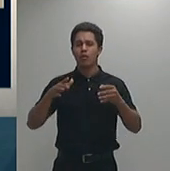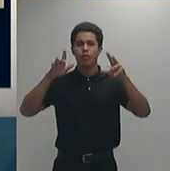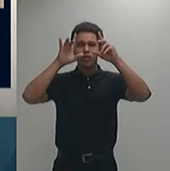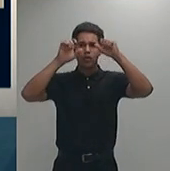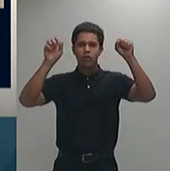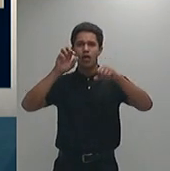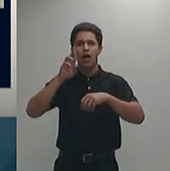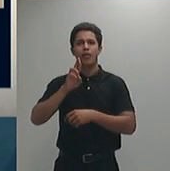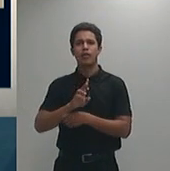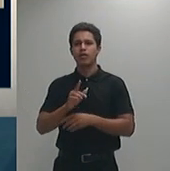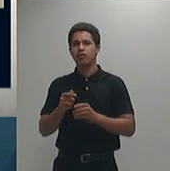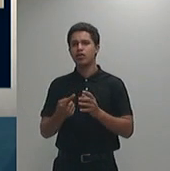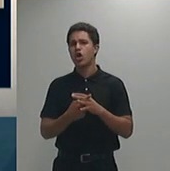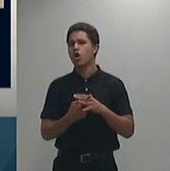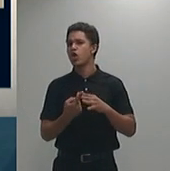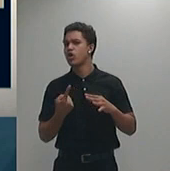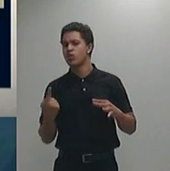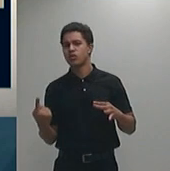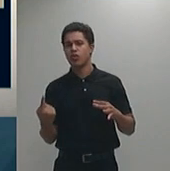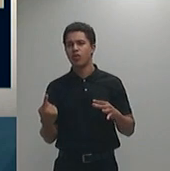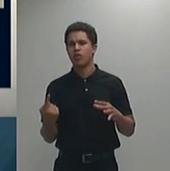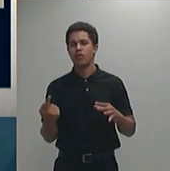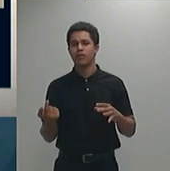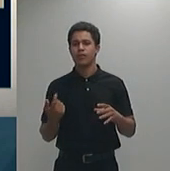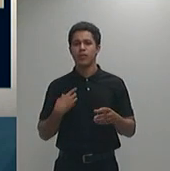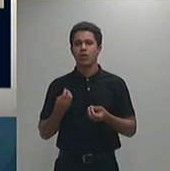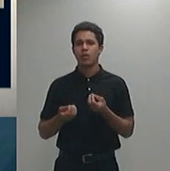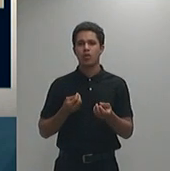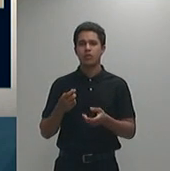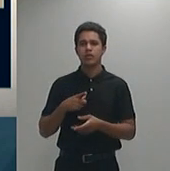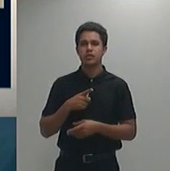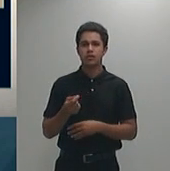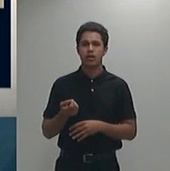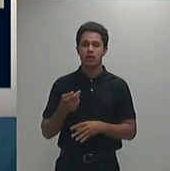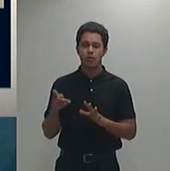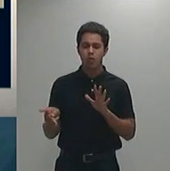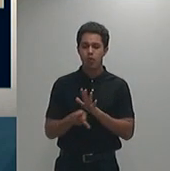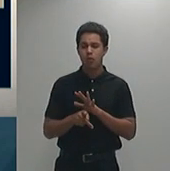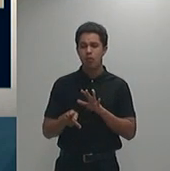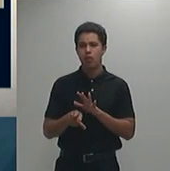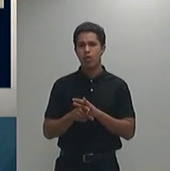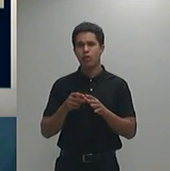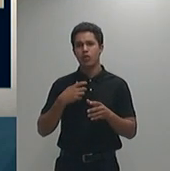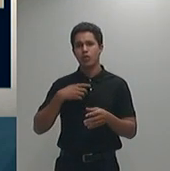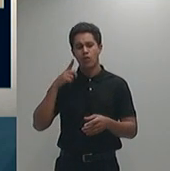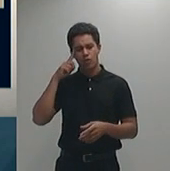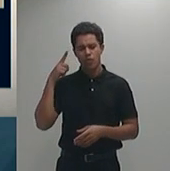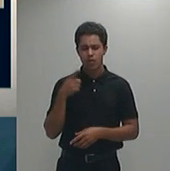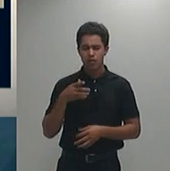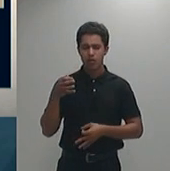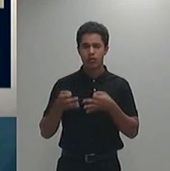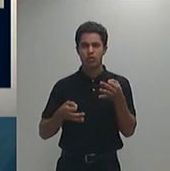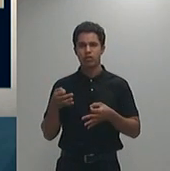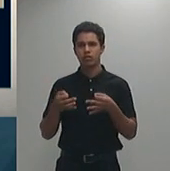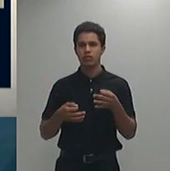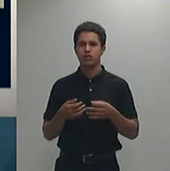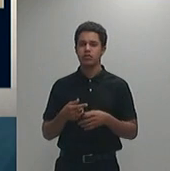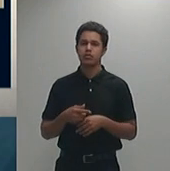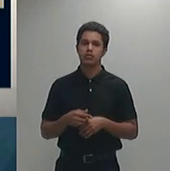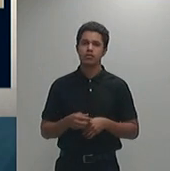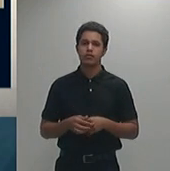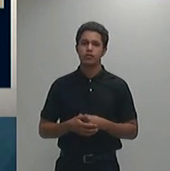excluem mutuamente como se houvesse um vácuo no ordenamento jurídico e negando se as partes a definição do órgão arbitral